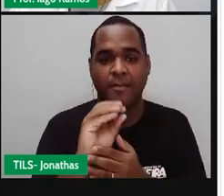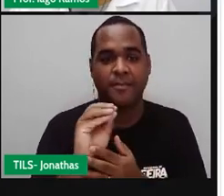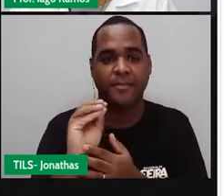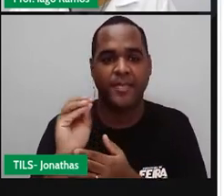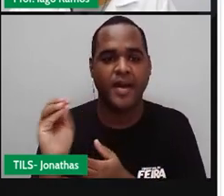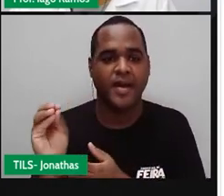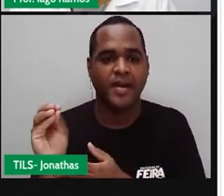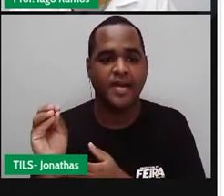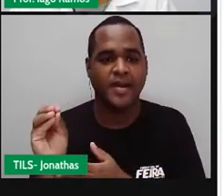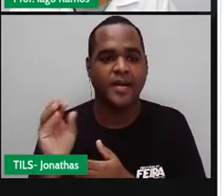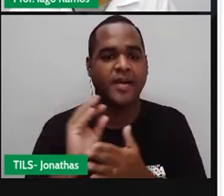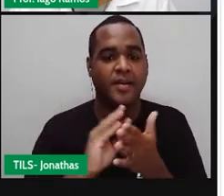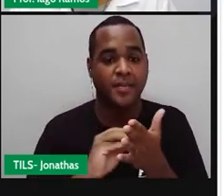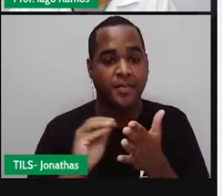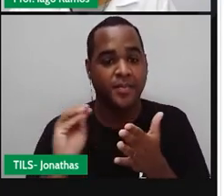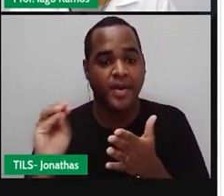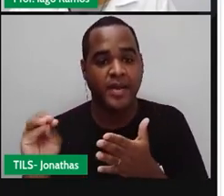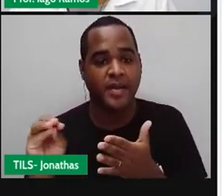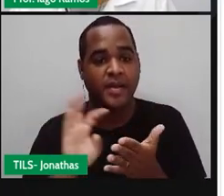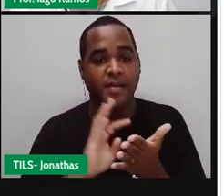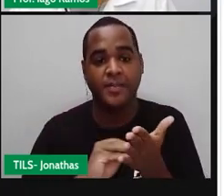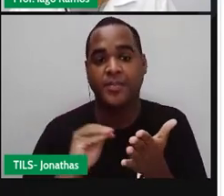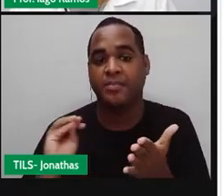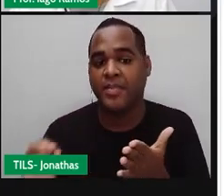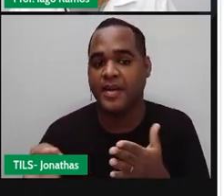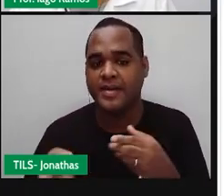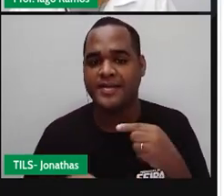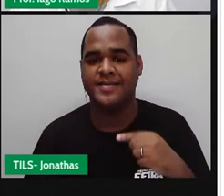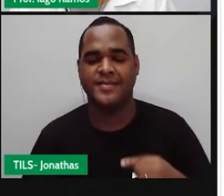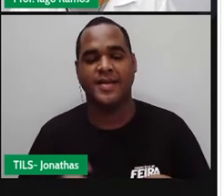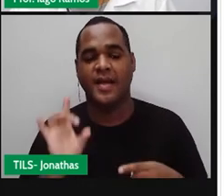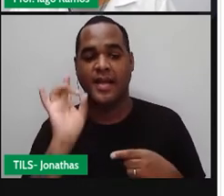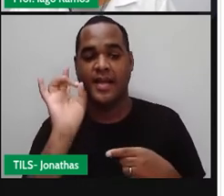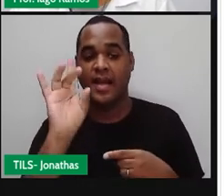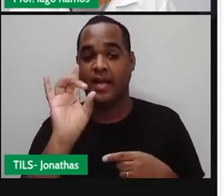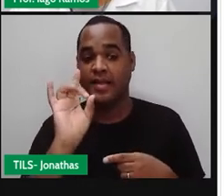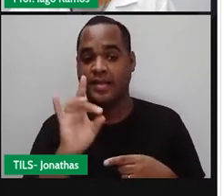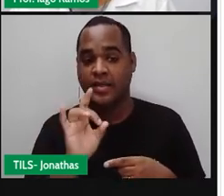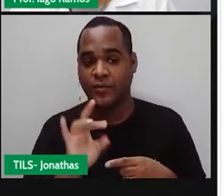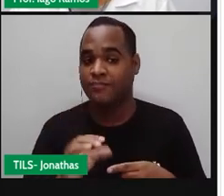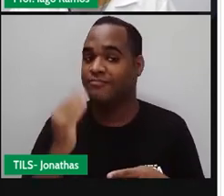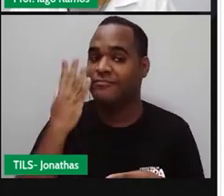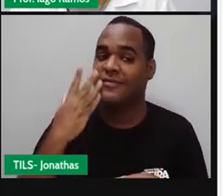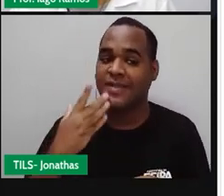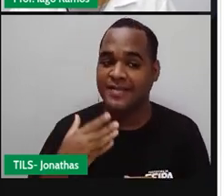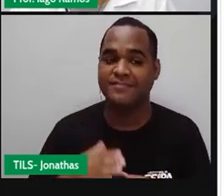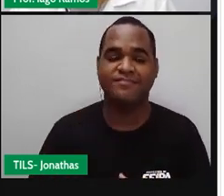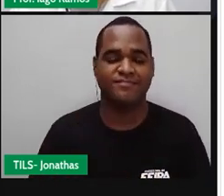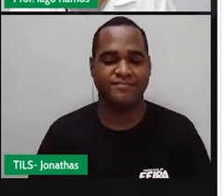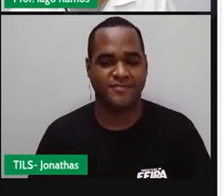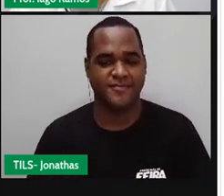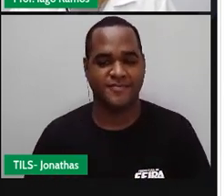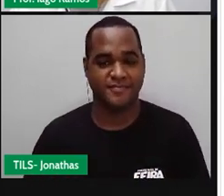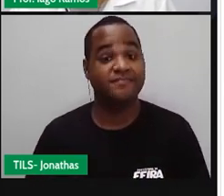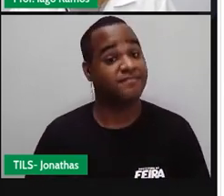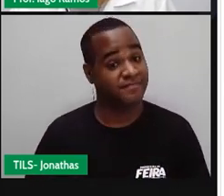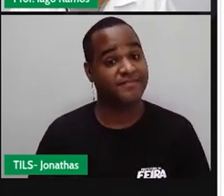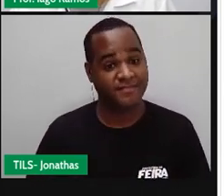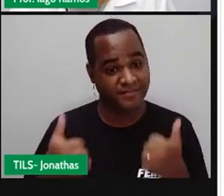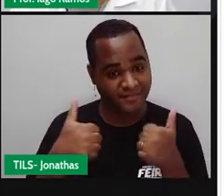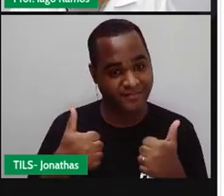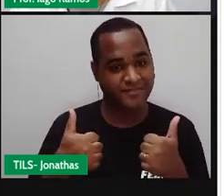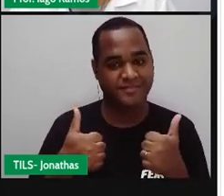desse ó e distribui um para cada criança beleza